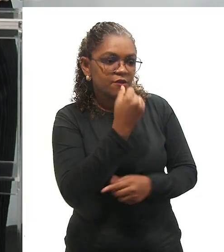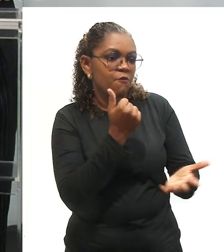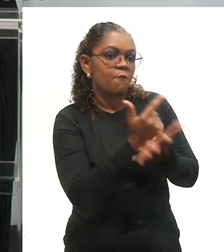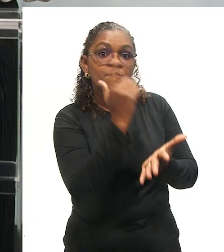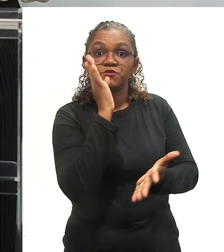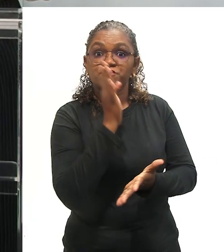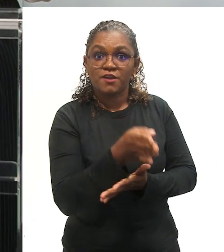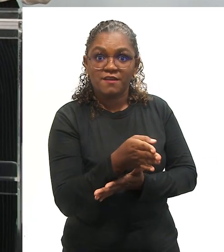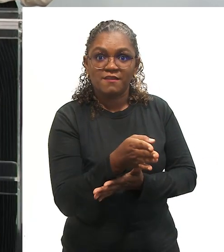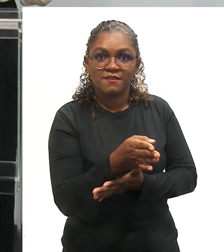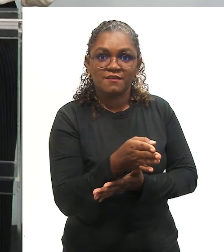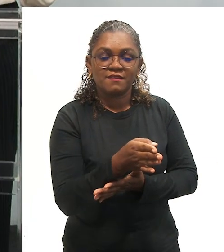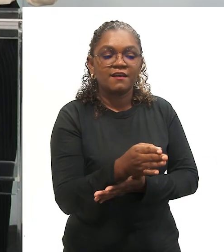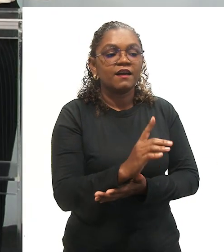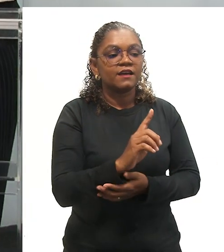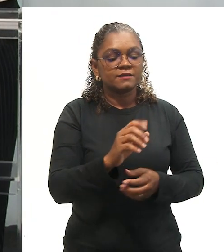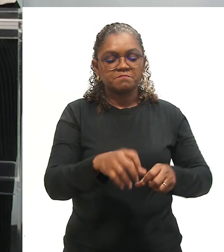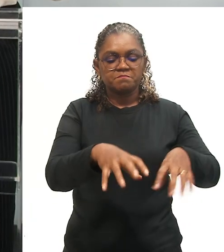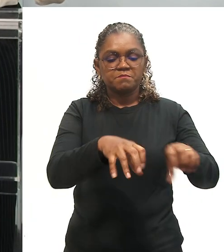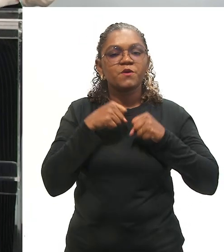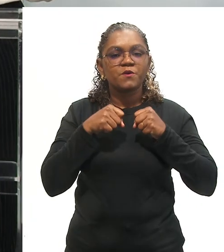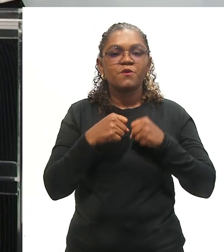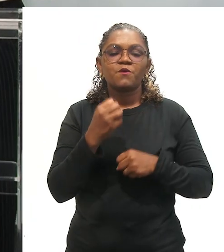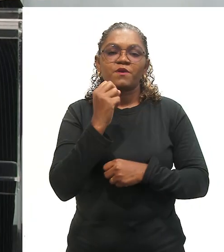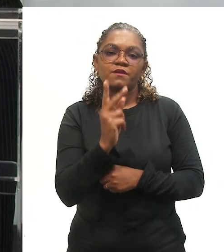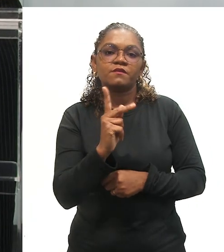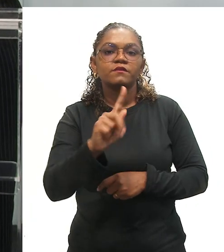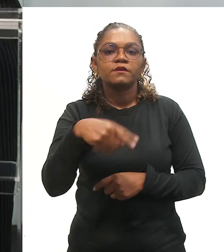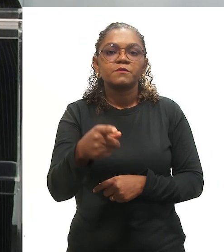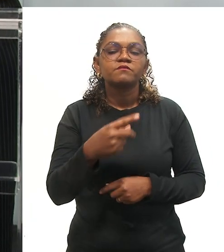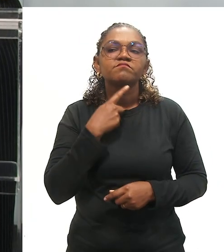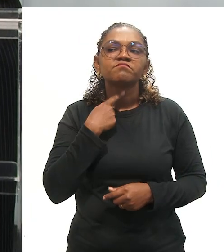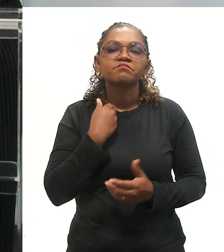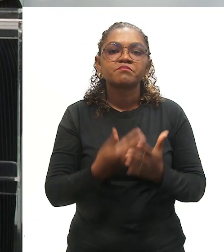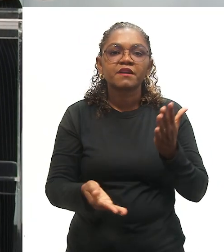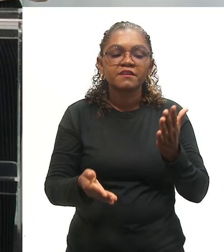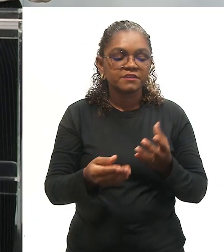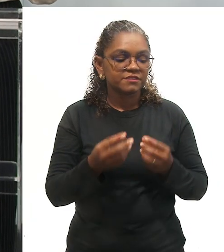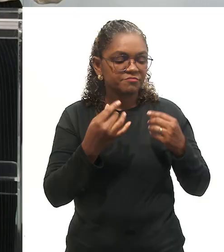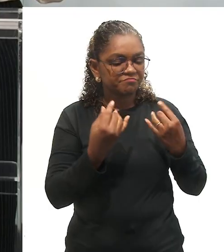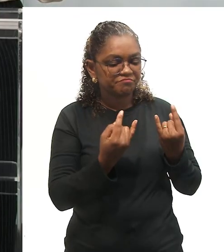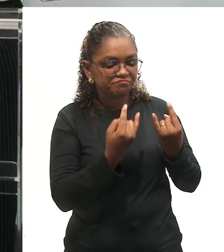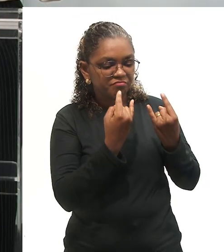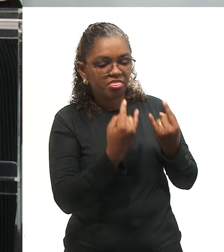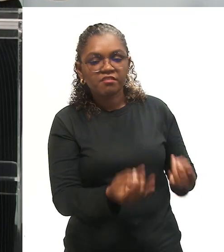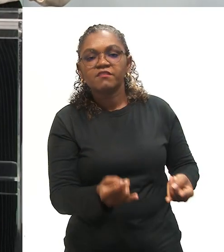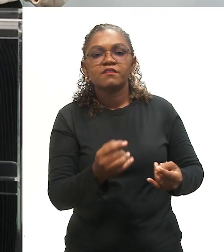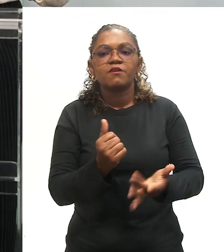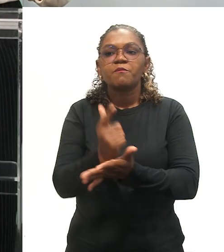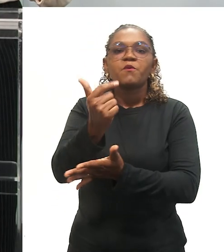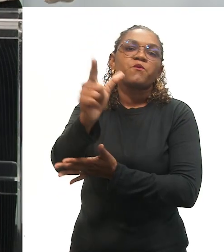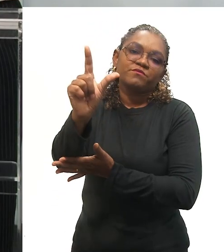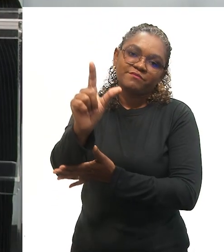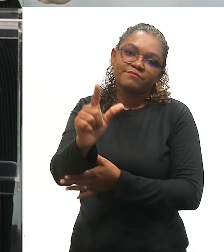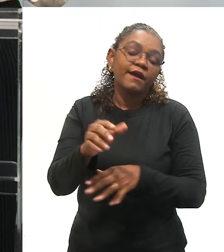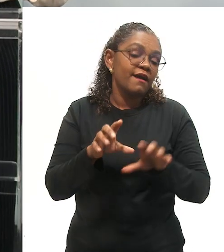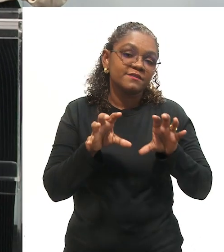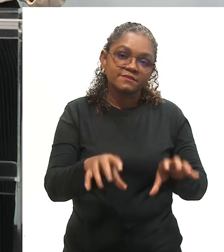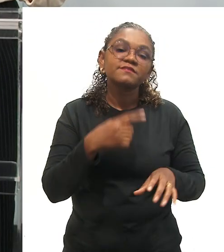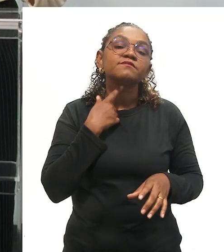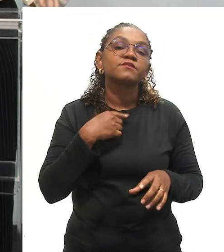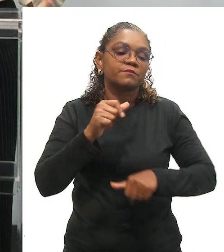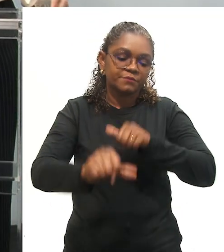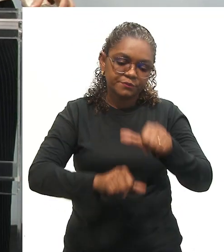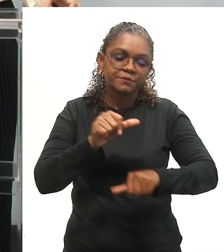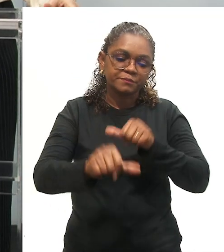eu for trocar, eu acho que eu vou pegar um melhor. A gente tem, então, desejos de consumos que são ilimitados, continuamente